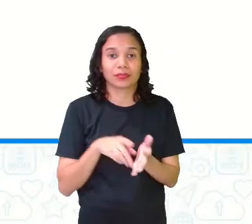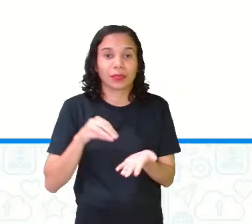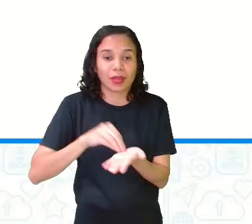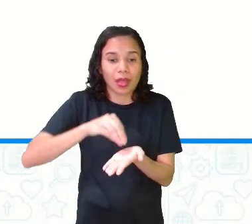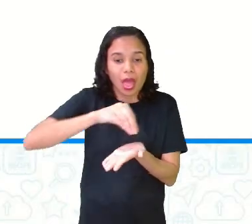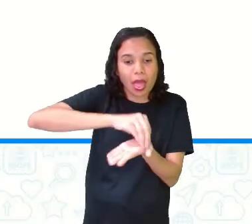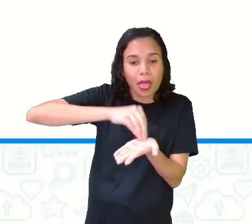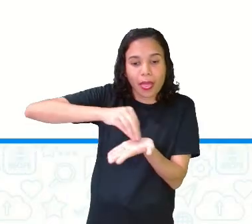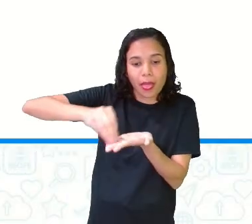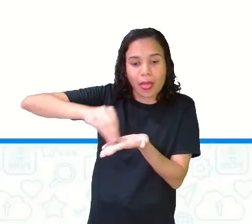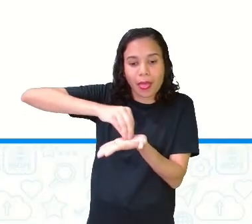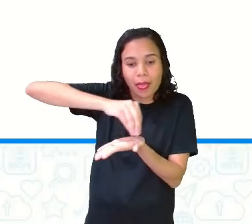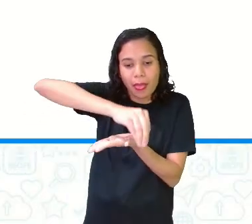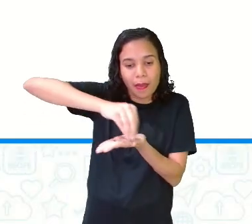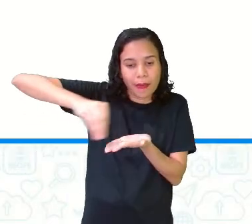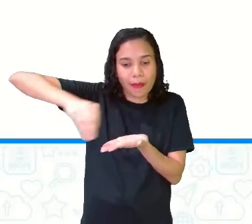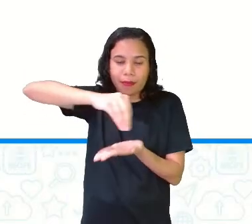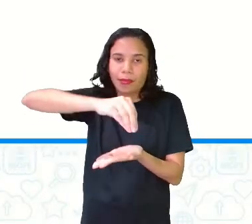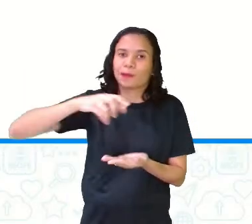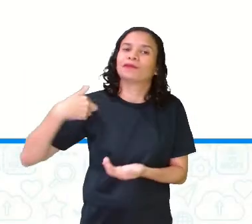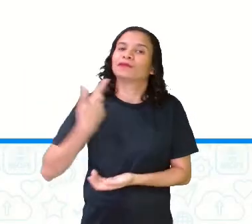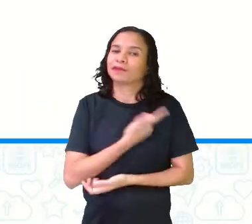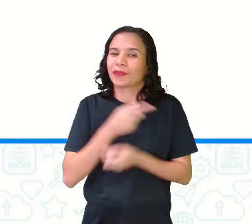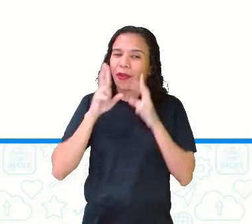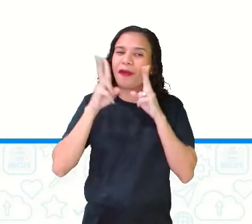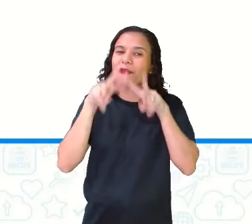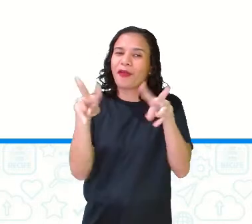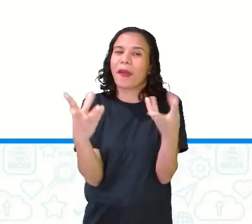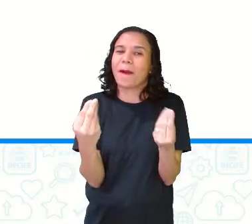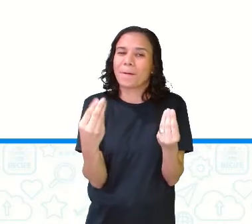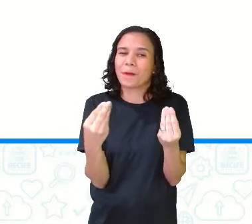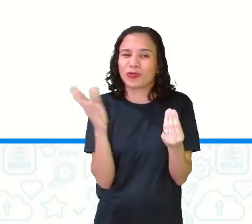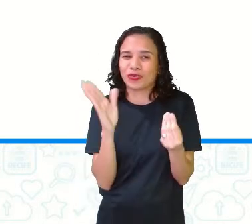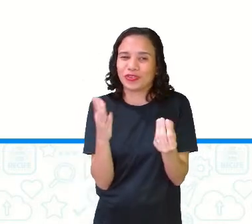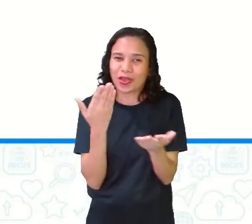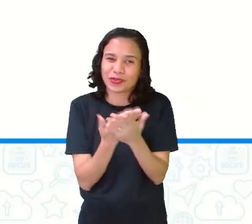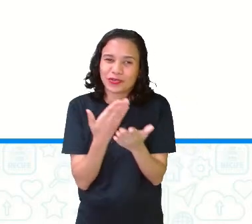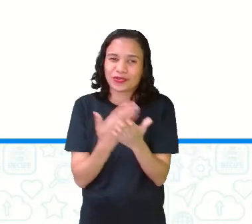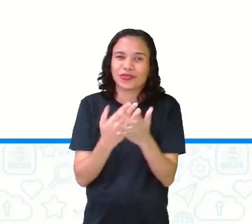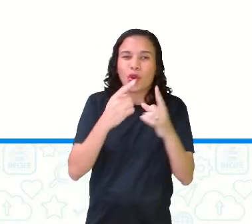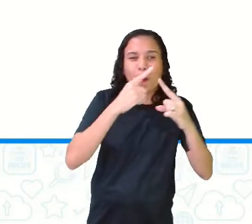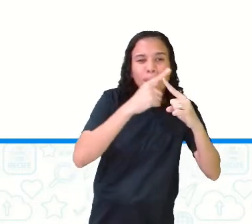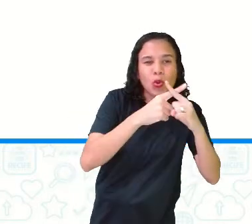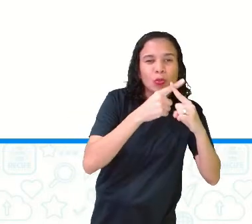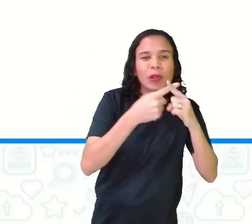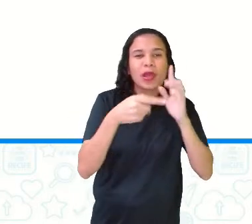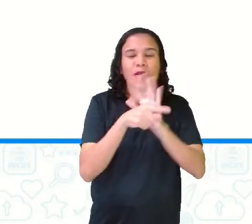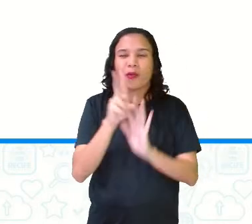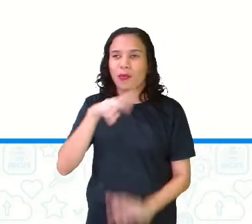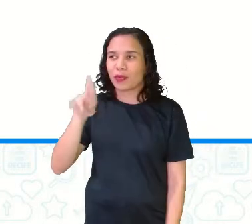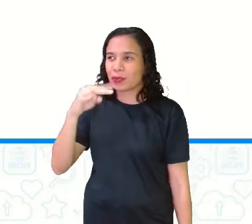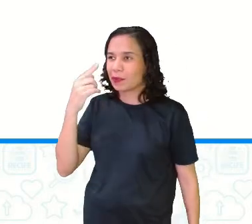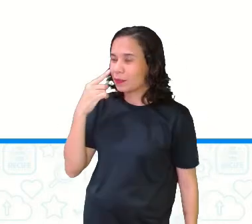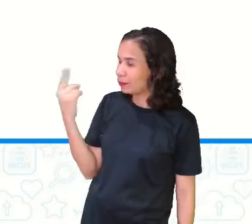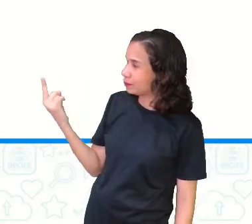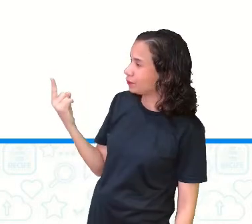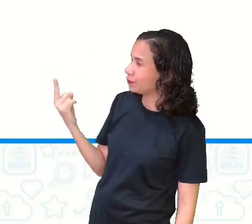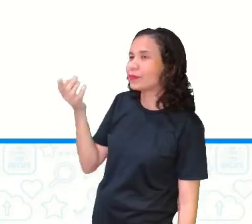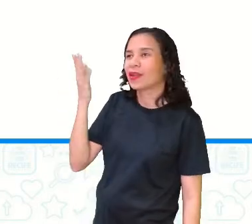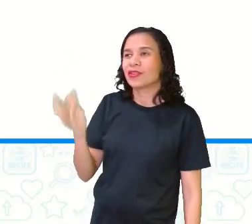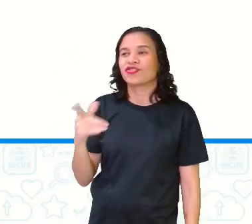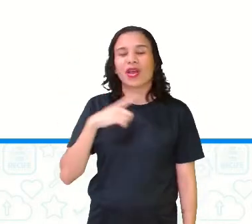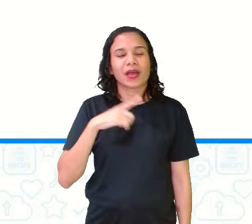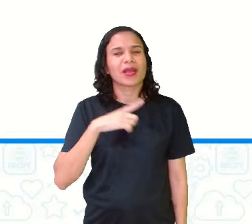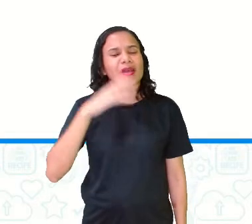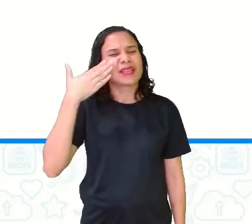de damas. Esse a gente vê demais, né? A gente já trabalhou em multiplicação com ele. Olha aí, eu já tenho